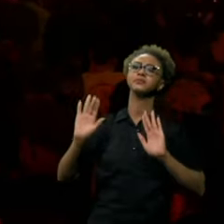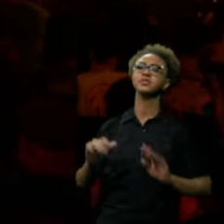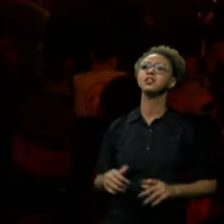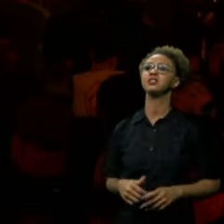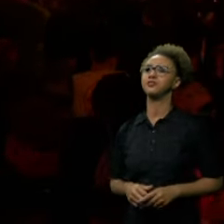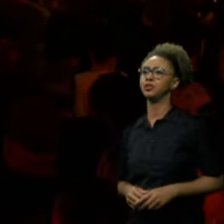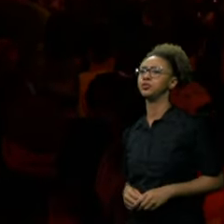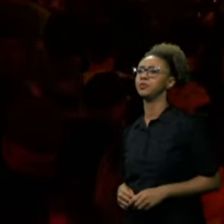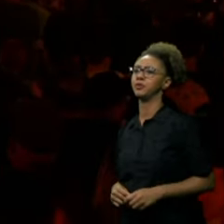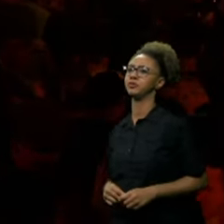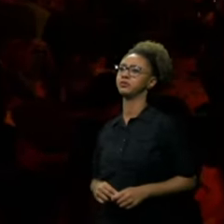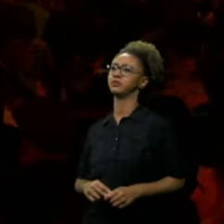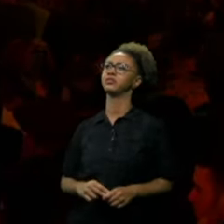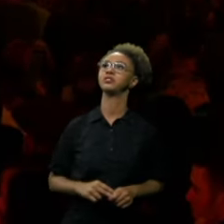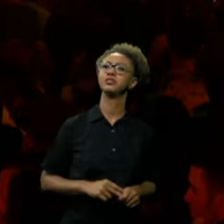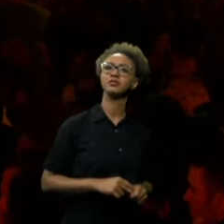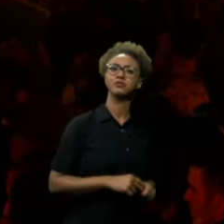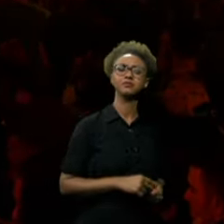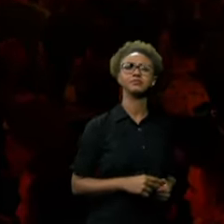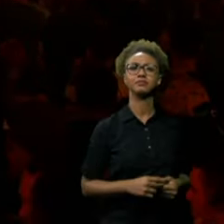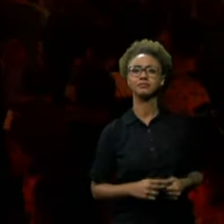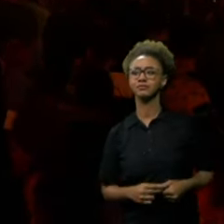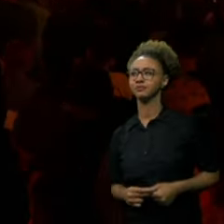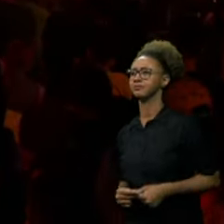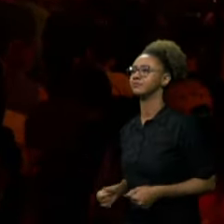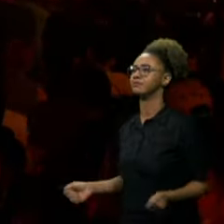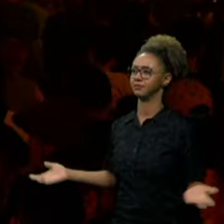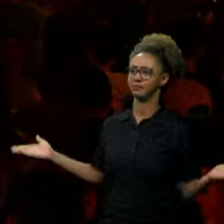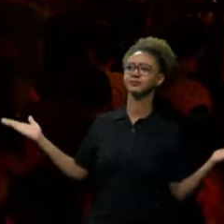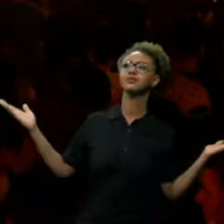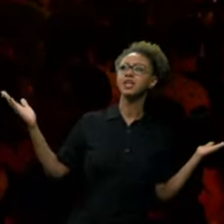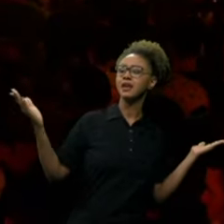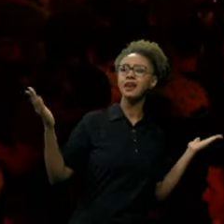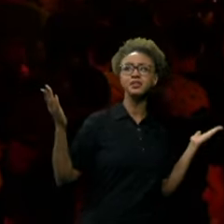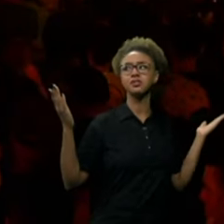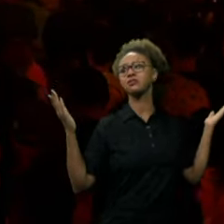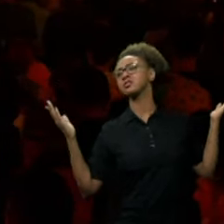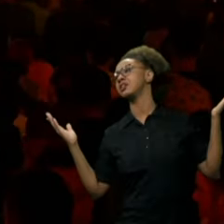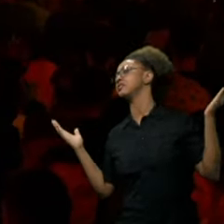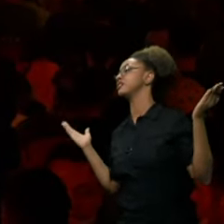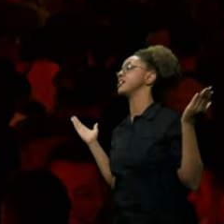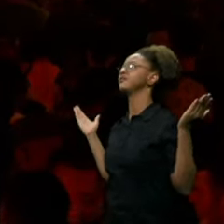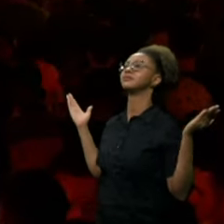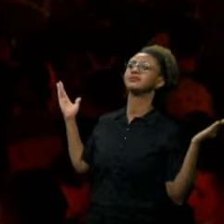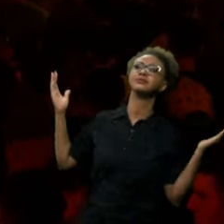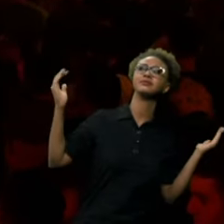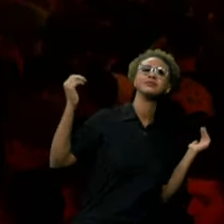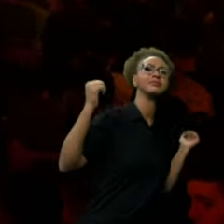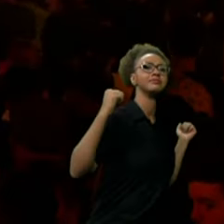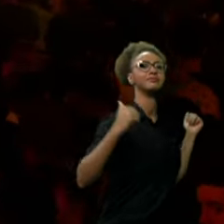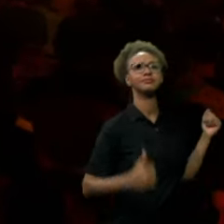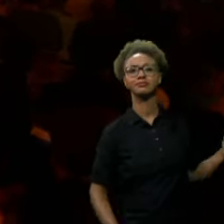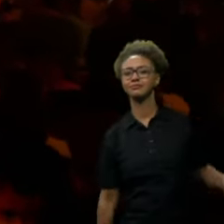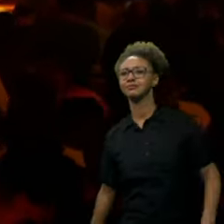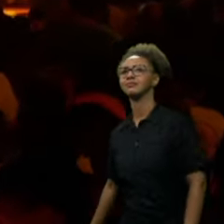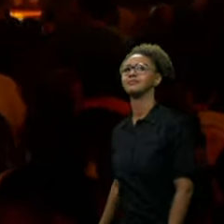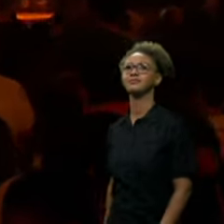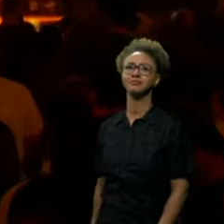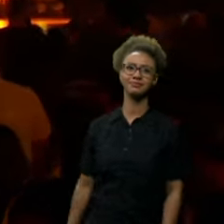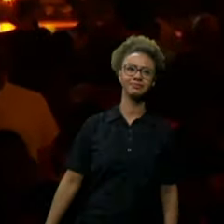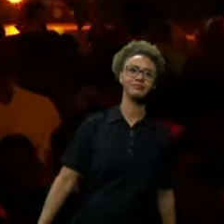E aí E aí e o número